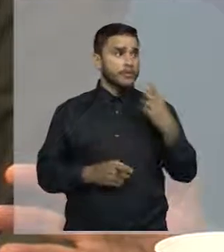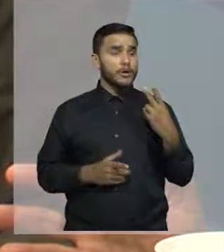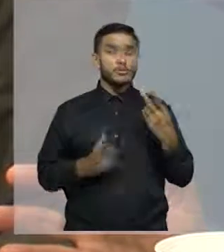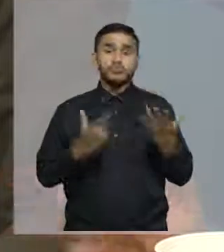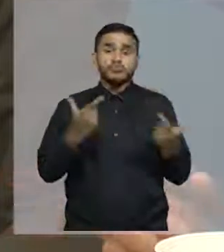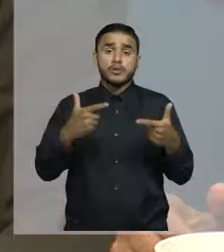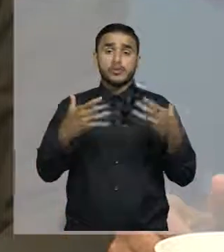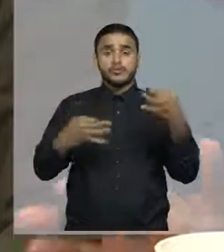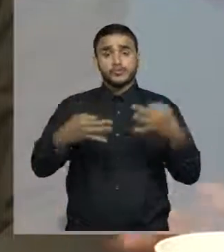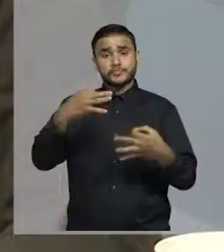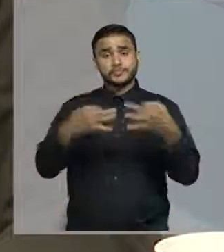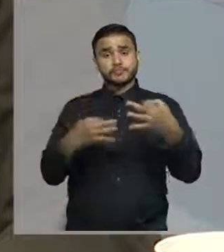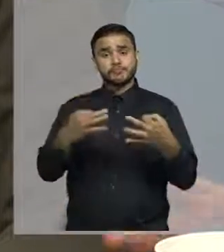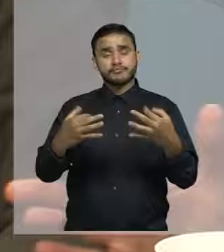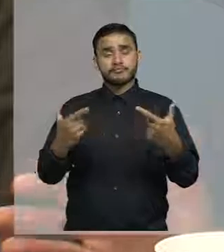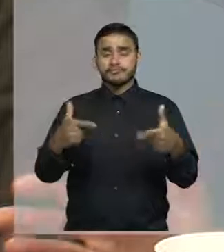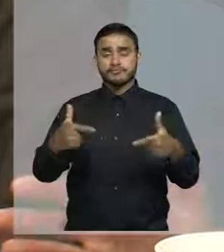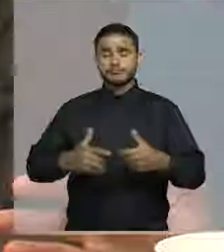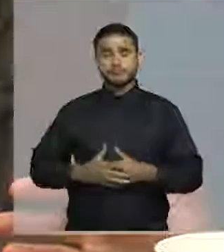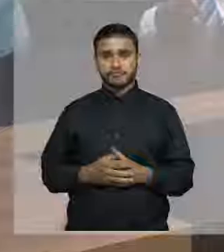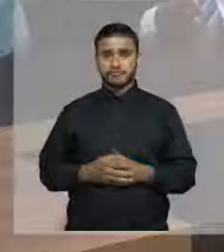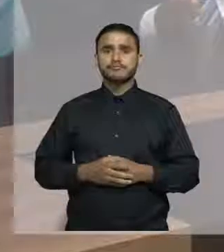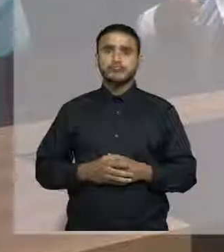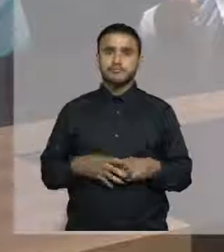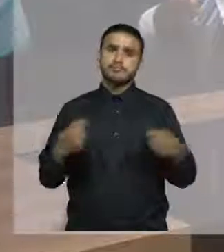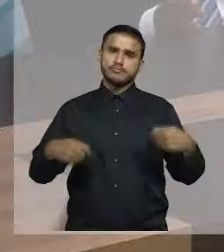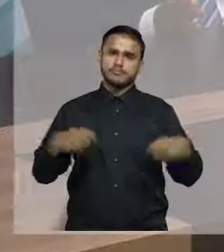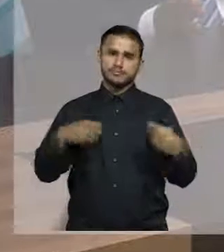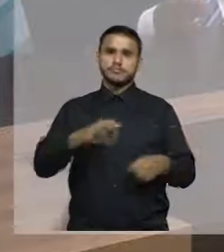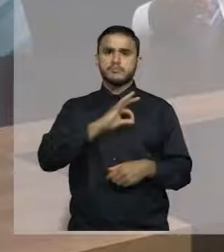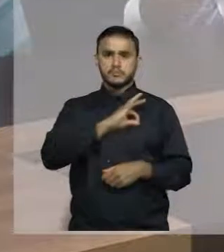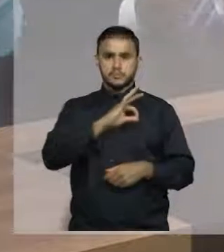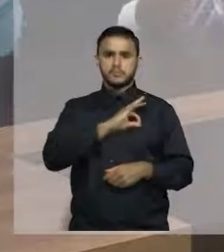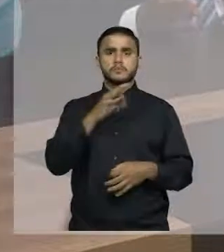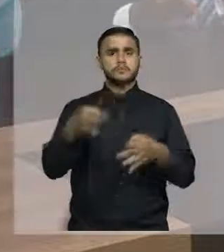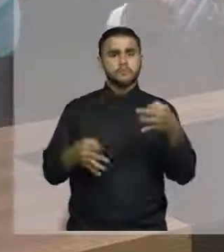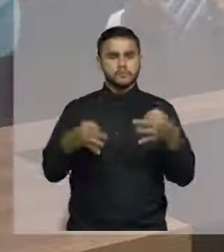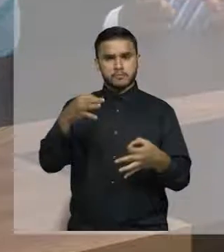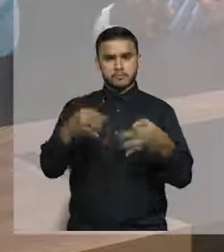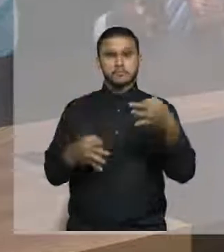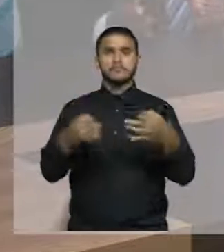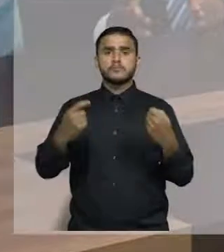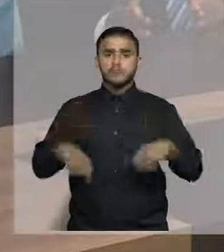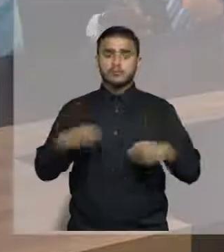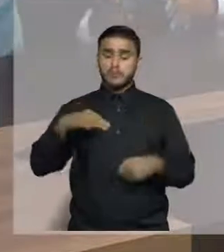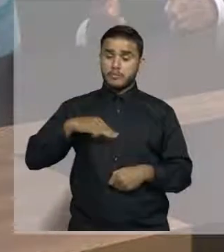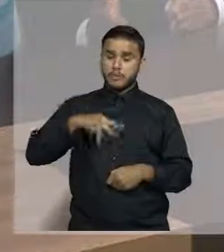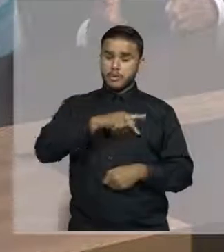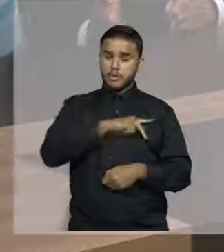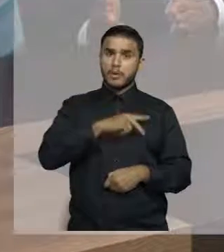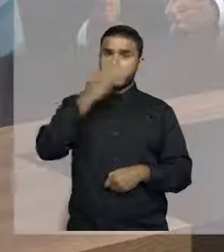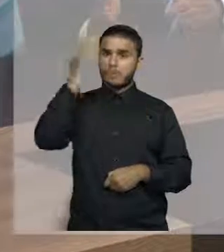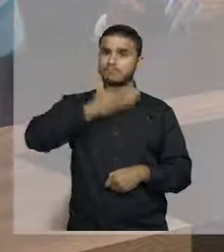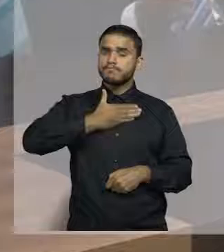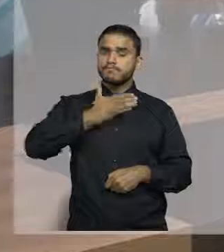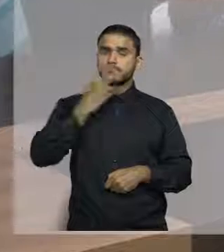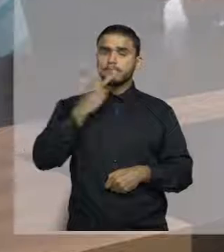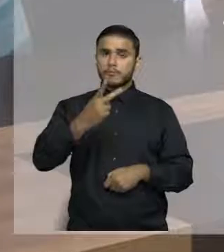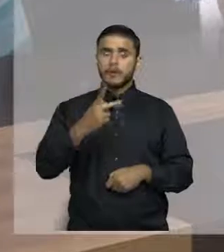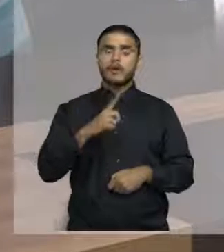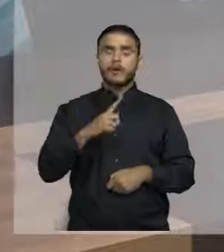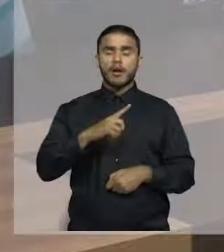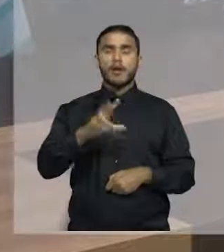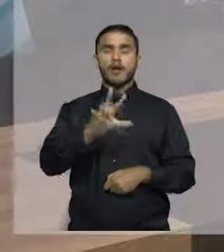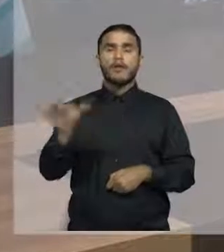poderoso. E, para tanto, precisaríamos de uma polícia judiciária que pudesse munir o Ministério Público de provas para